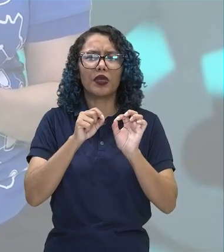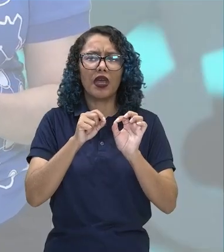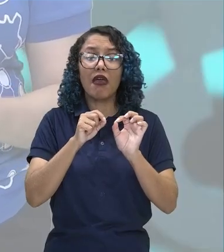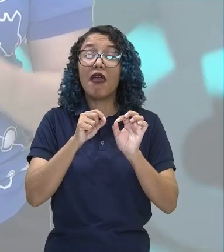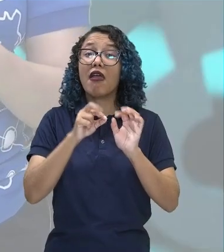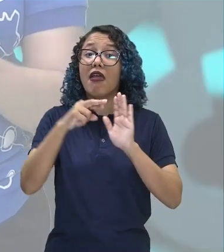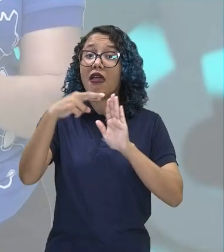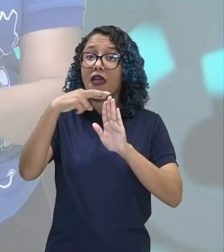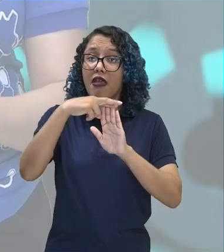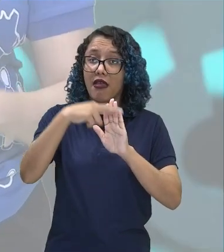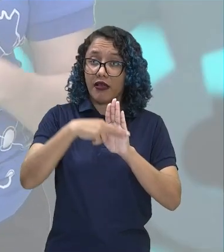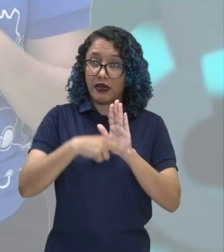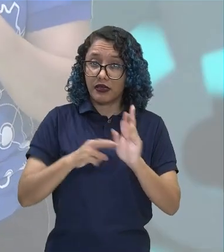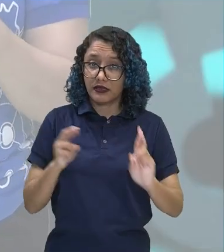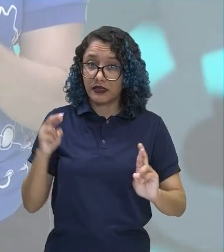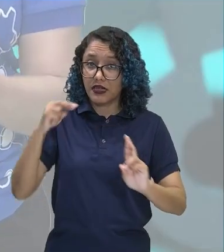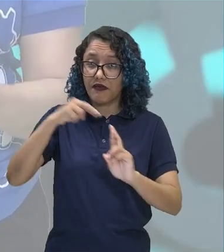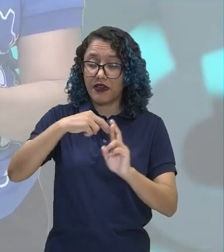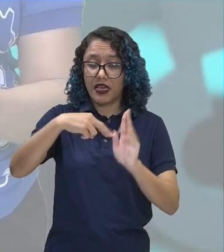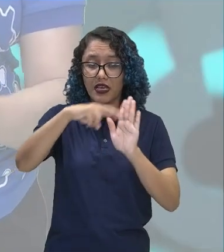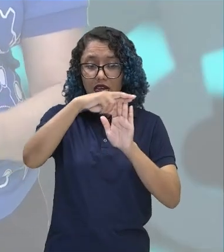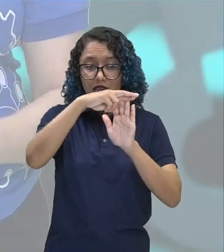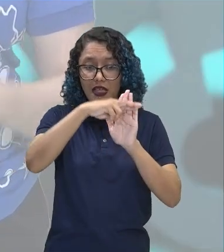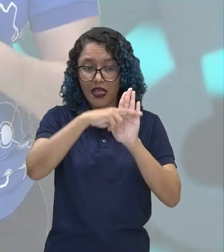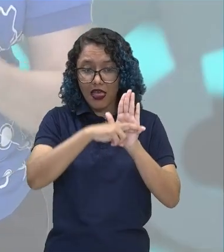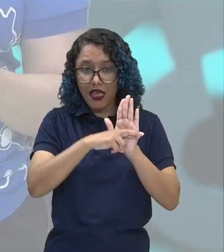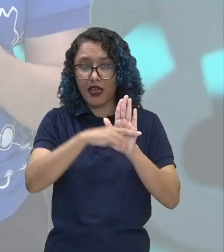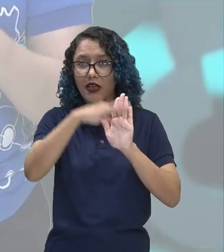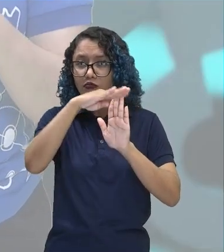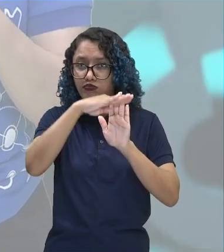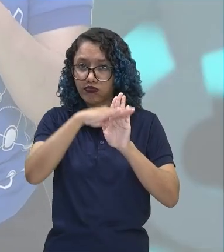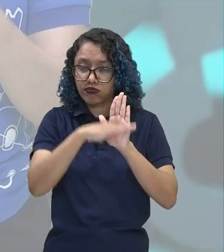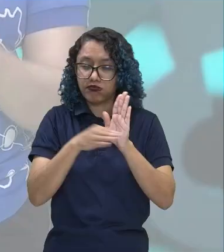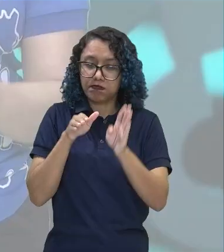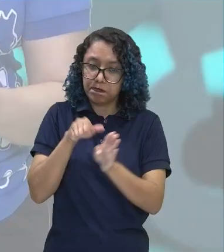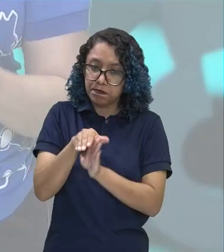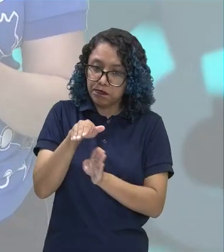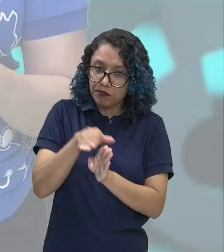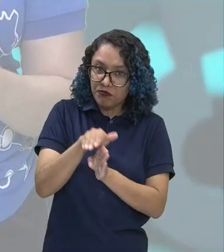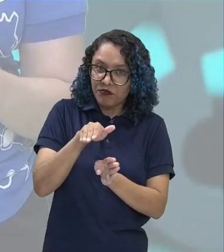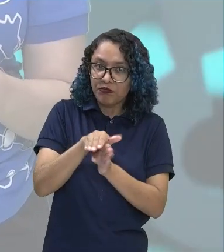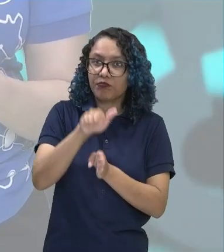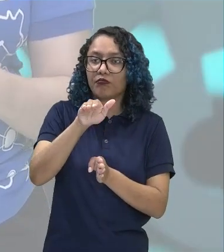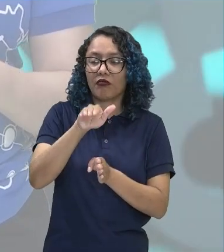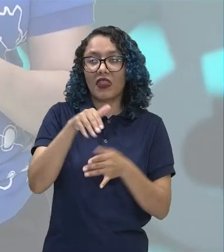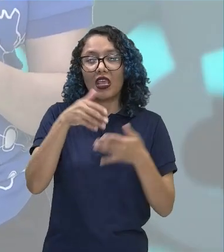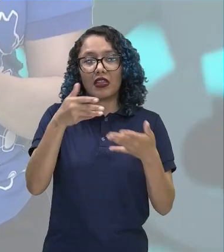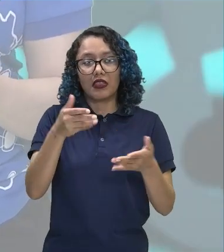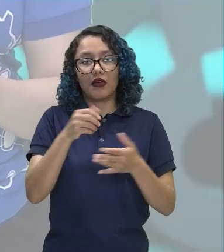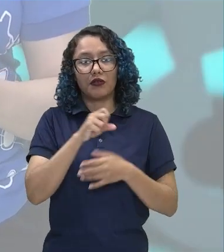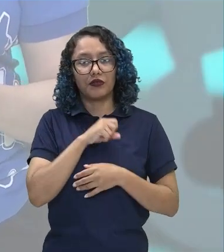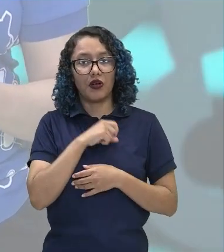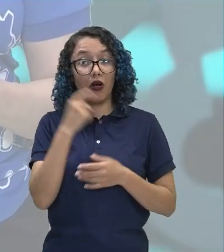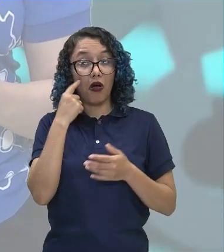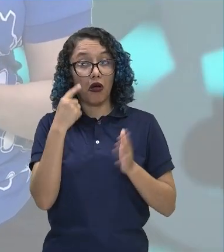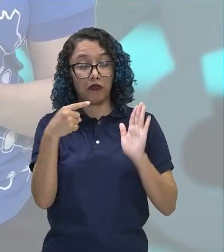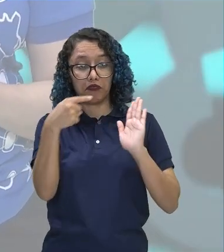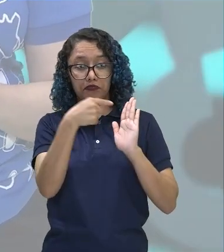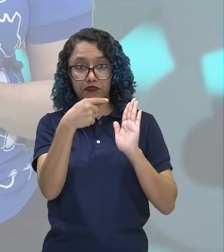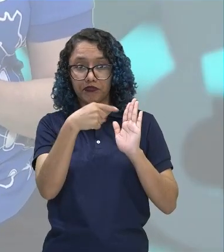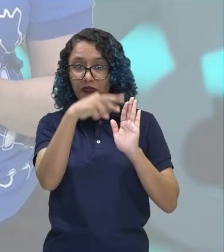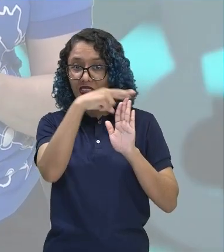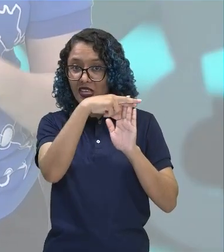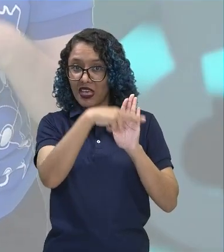normas, né? Normas, regras, leis. Então, quando a gente diz assim, olha, aqui tem regras